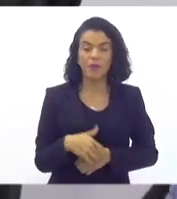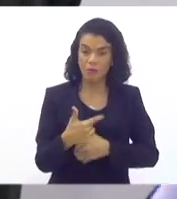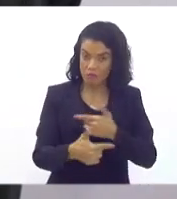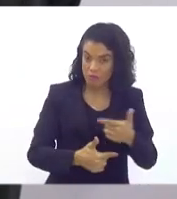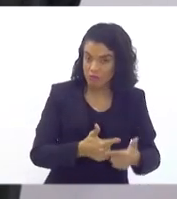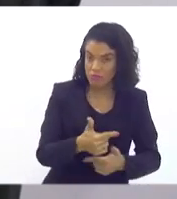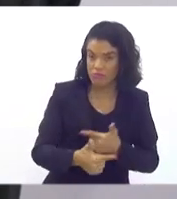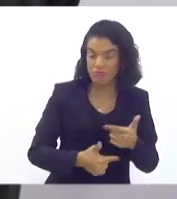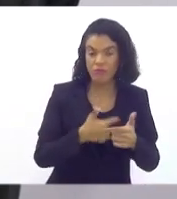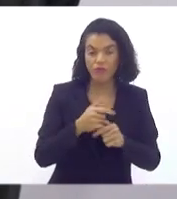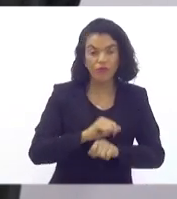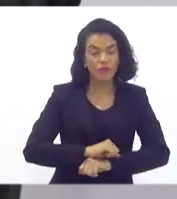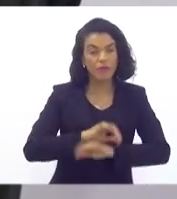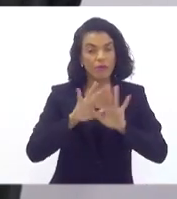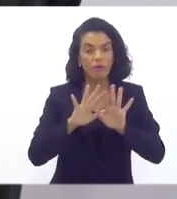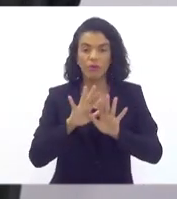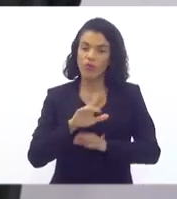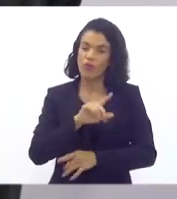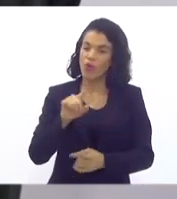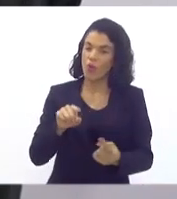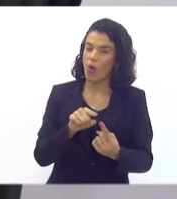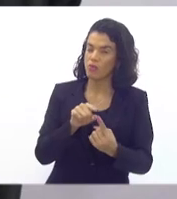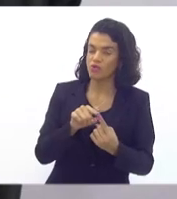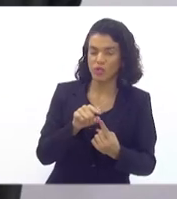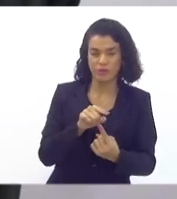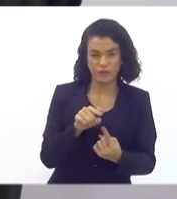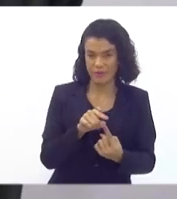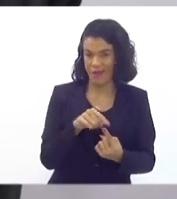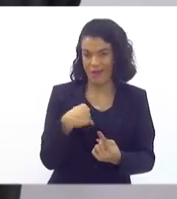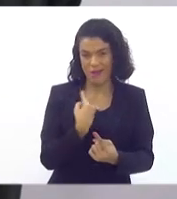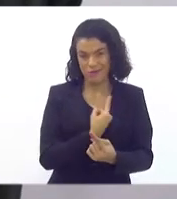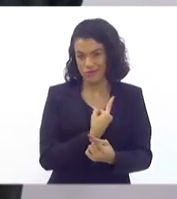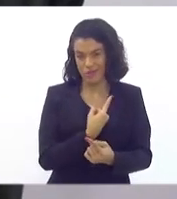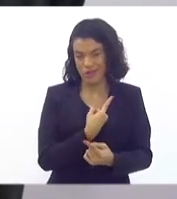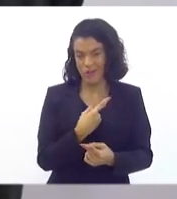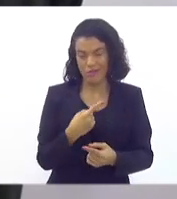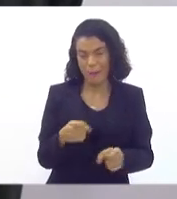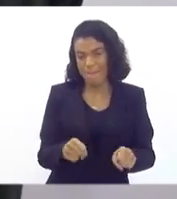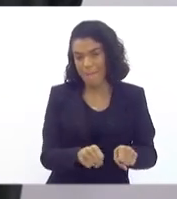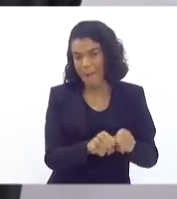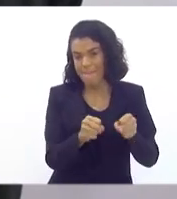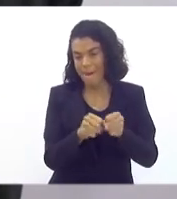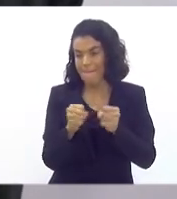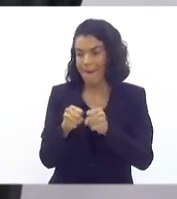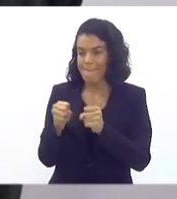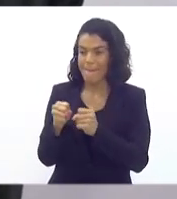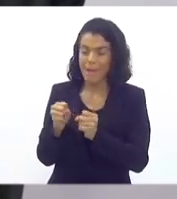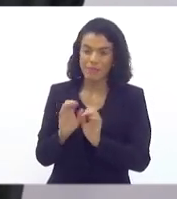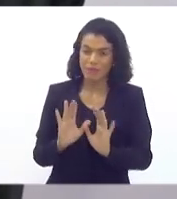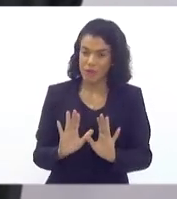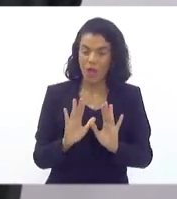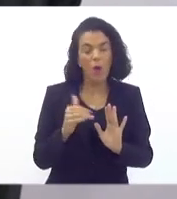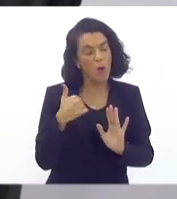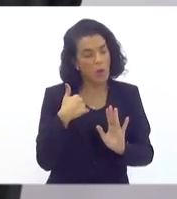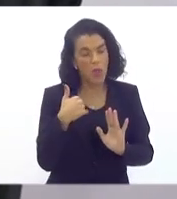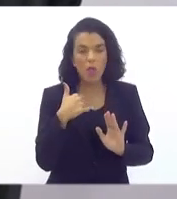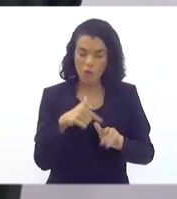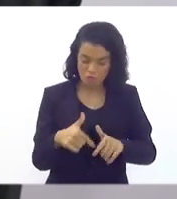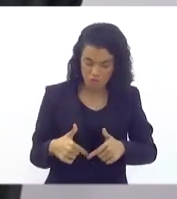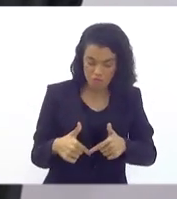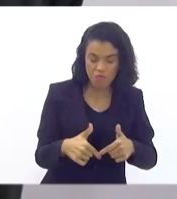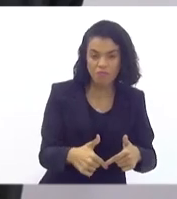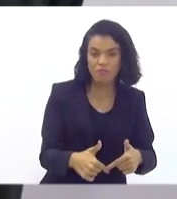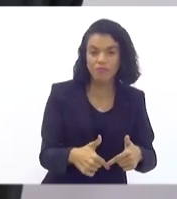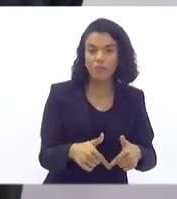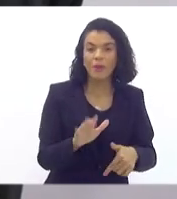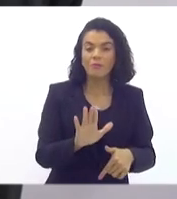exercício fica claro que não foi objeto nosso chegar a esse desfecho muito pelo contrário Eu Louvo esse desfecho mas